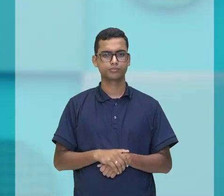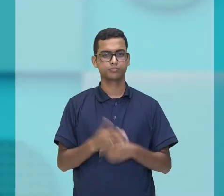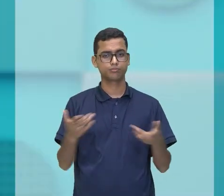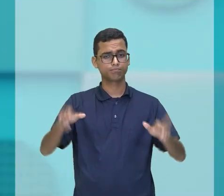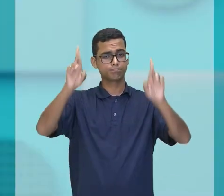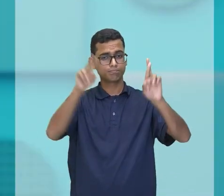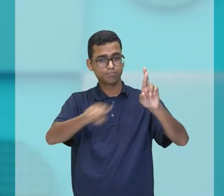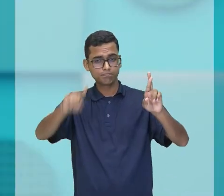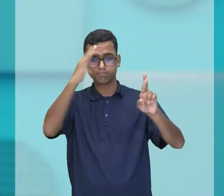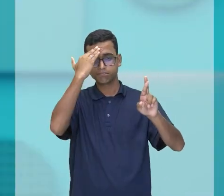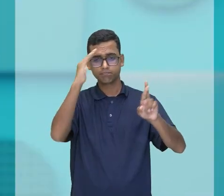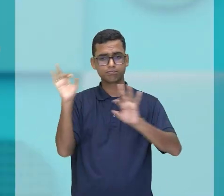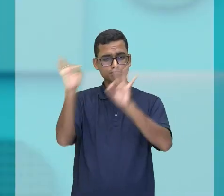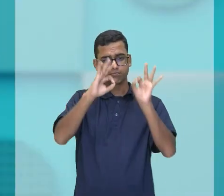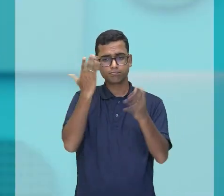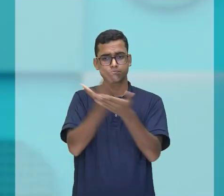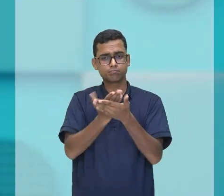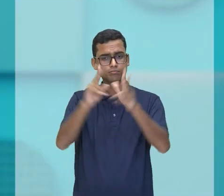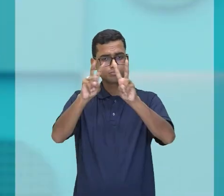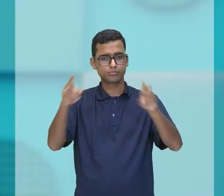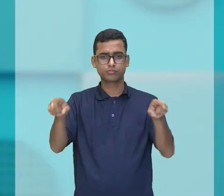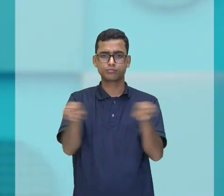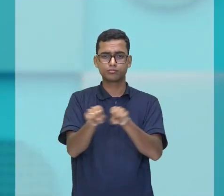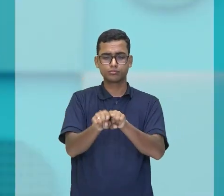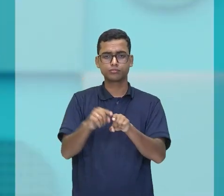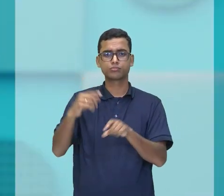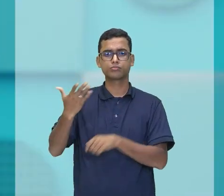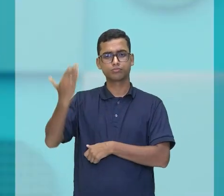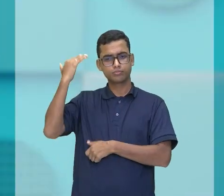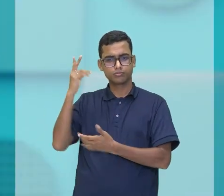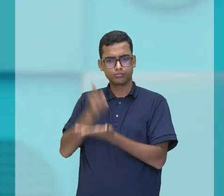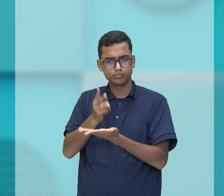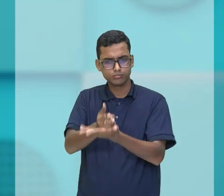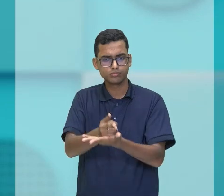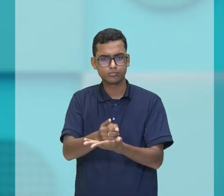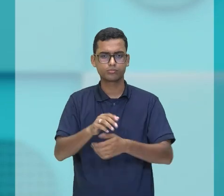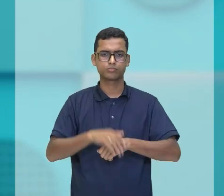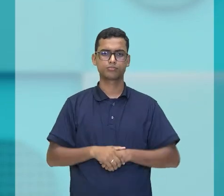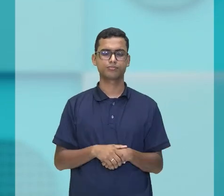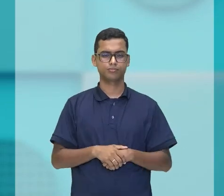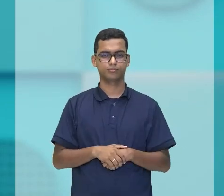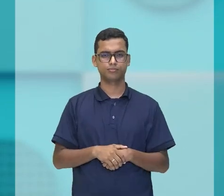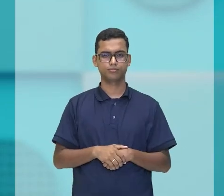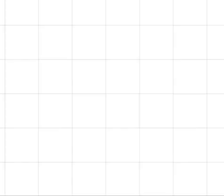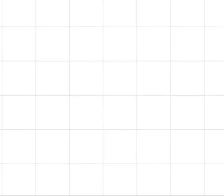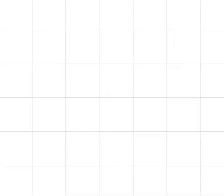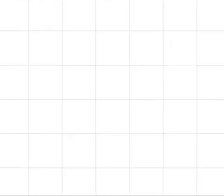espero que vocês tenham acompanhado bem nosso assunto de hoje sobre Past Progressive ou Past Continuous.